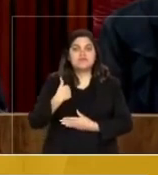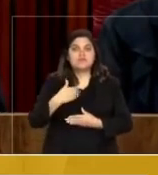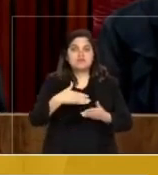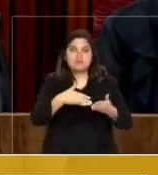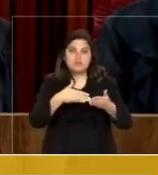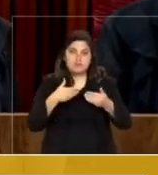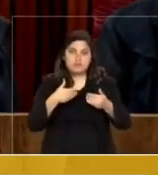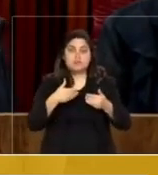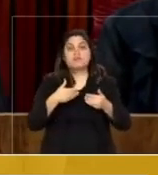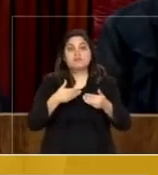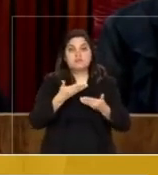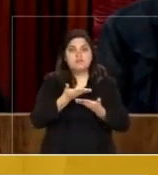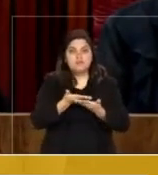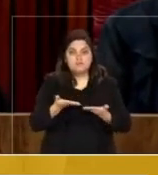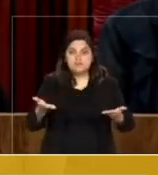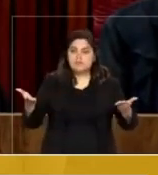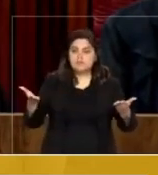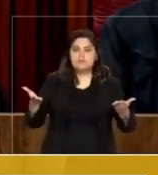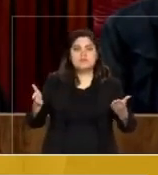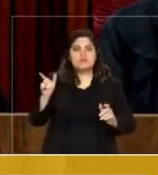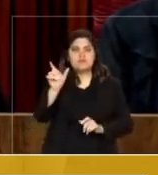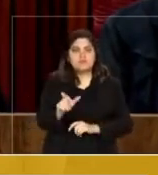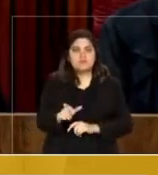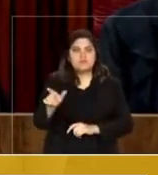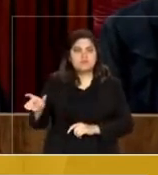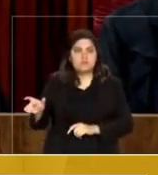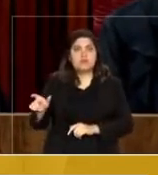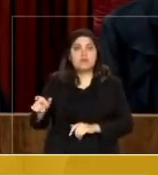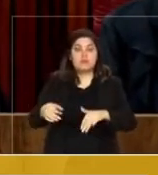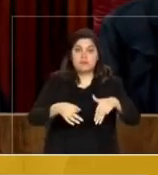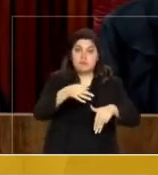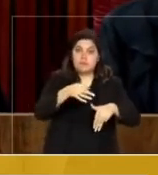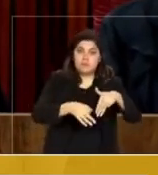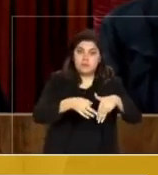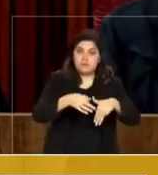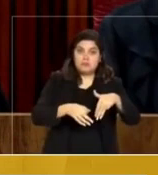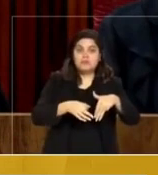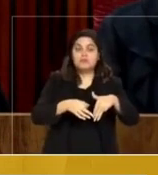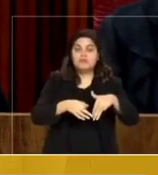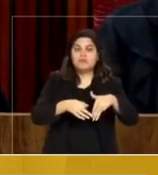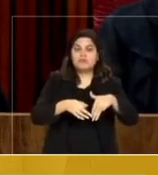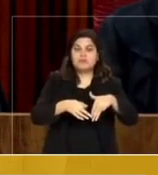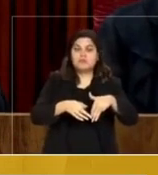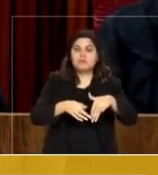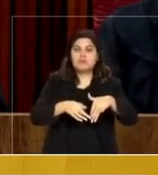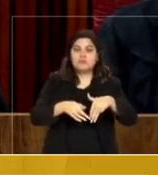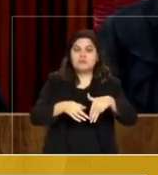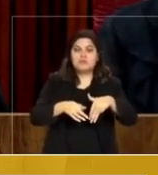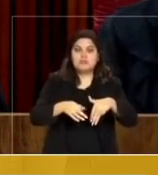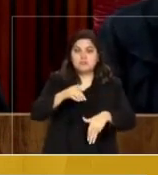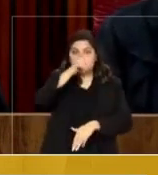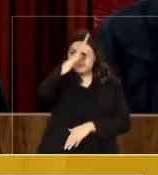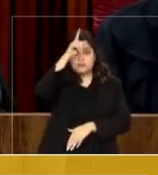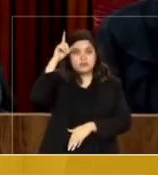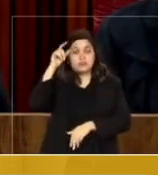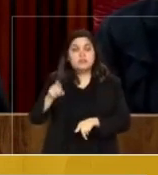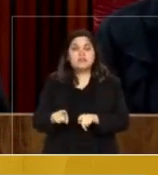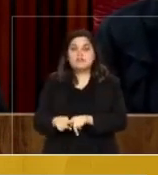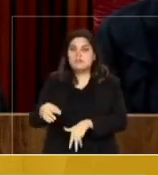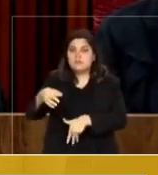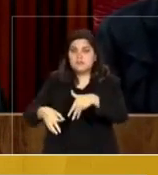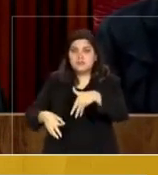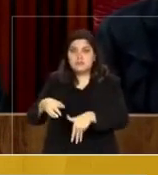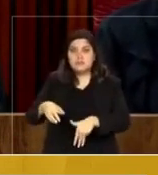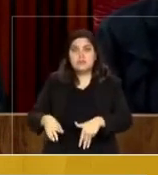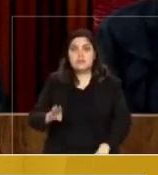ele mostrou um português de quem seria reprovado em qualquer prova de redação do Enem. Então, ponto. O Alexandre de Moraes,